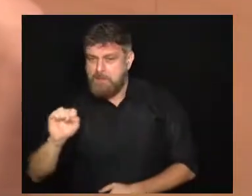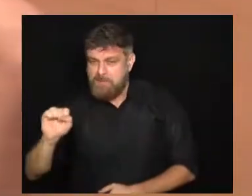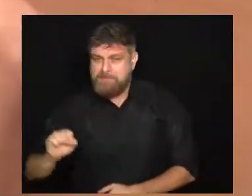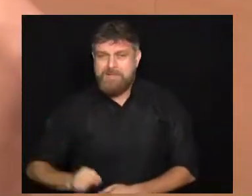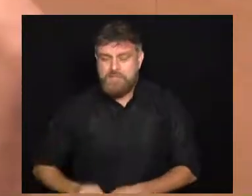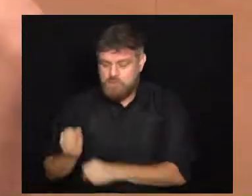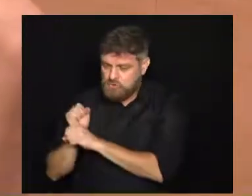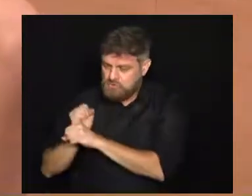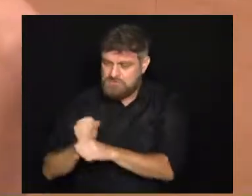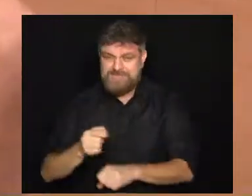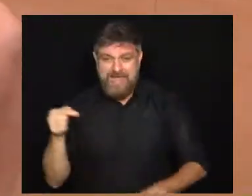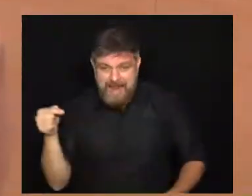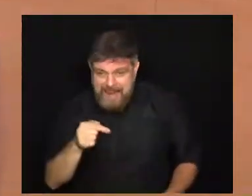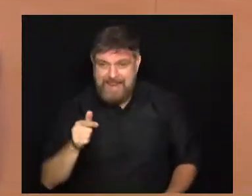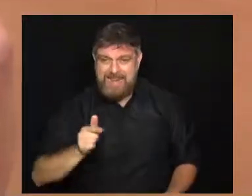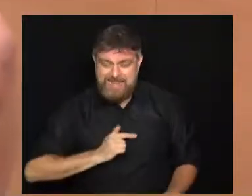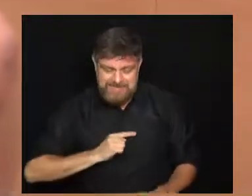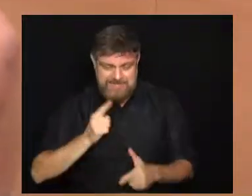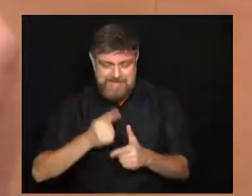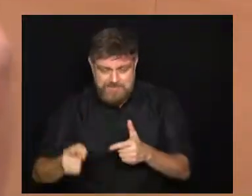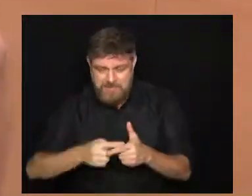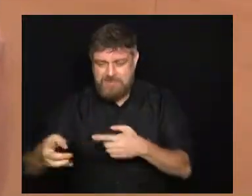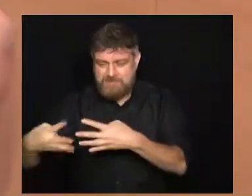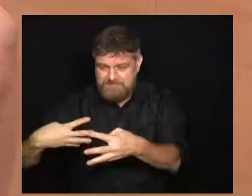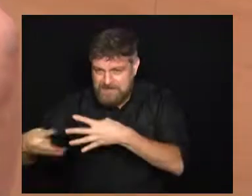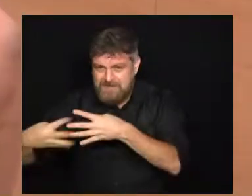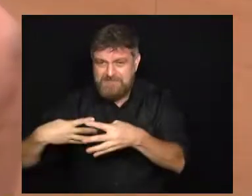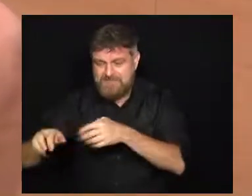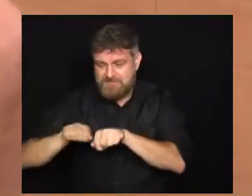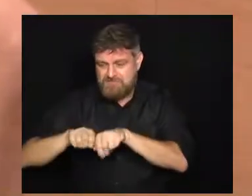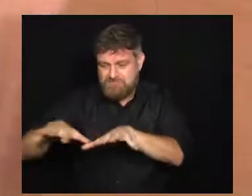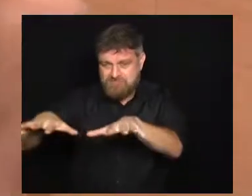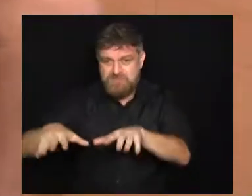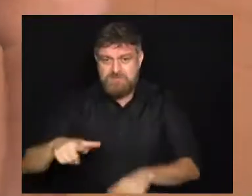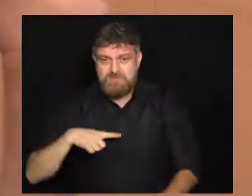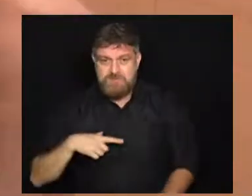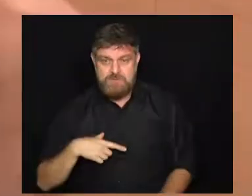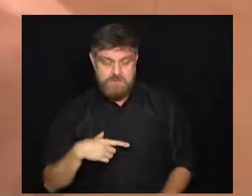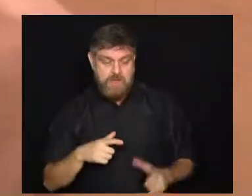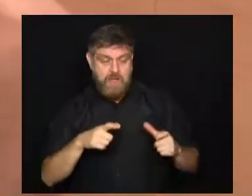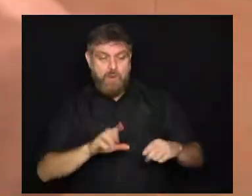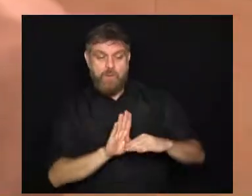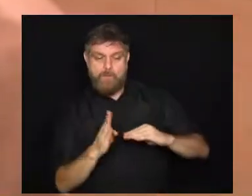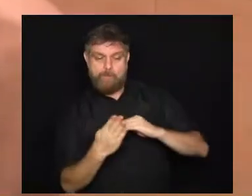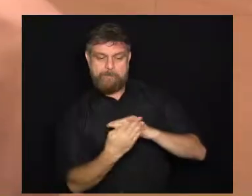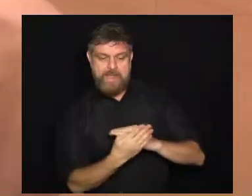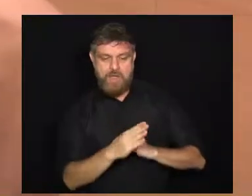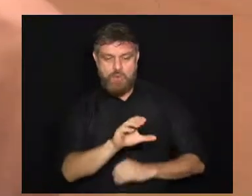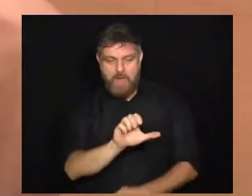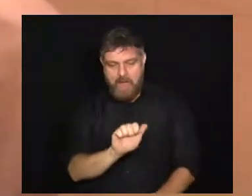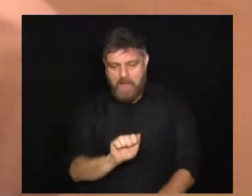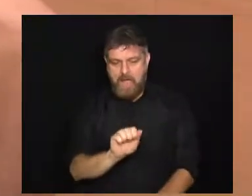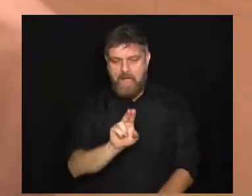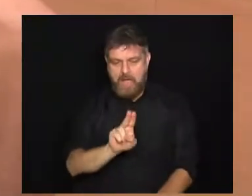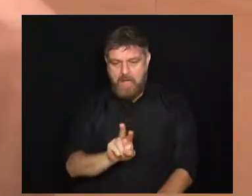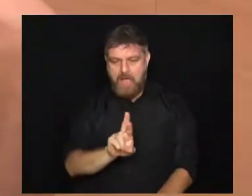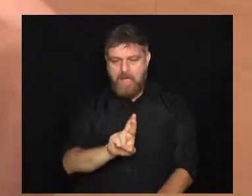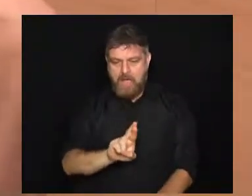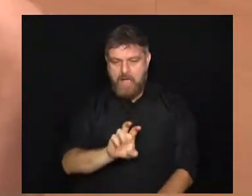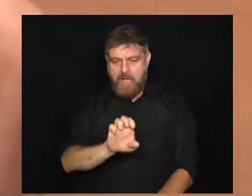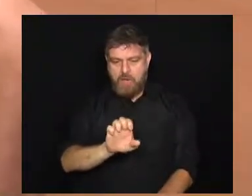problema de altas transmissões. No Jardim Aurélia, é uma área que a gente está trabalhando bastante também. Na